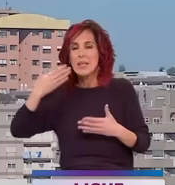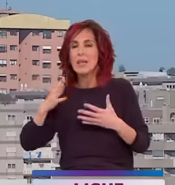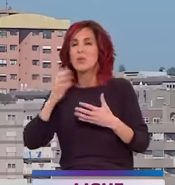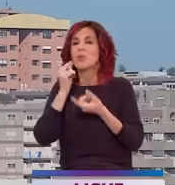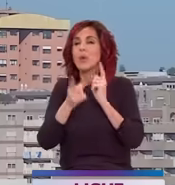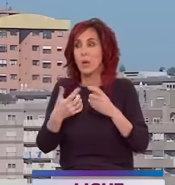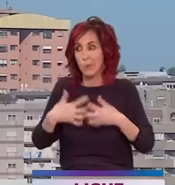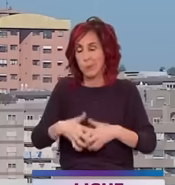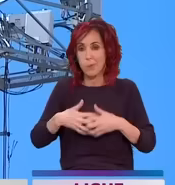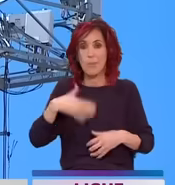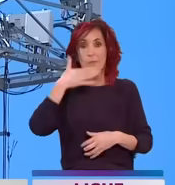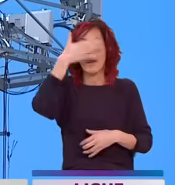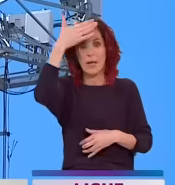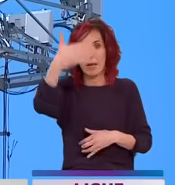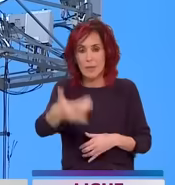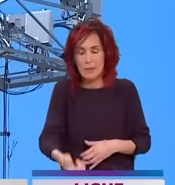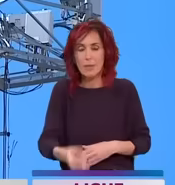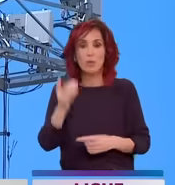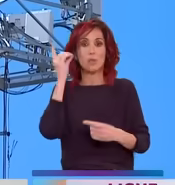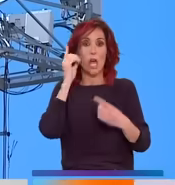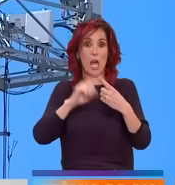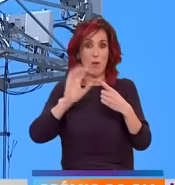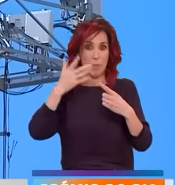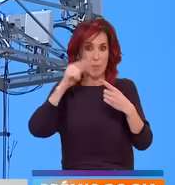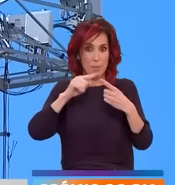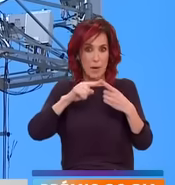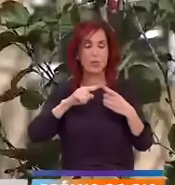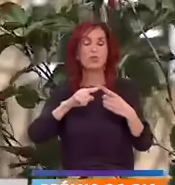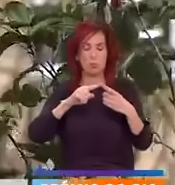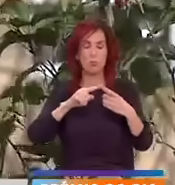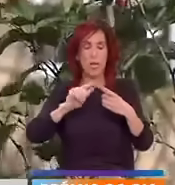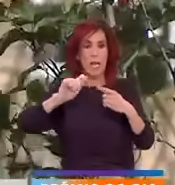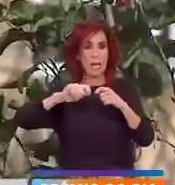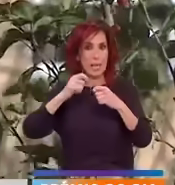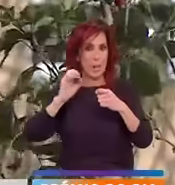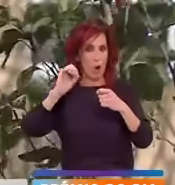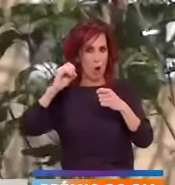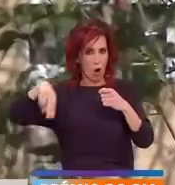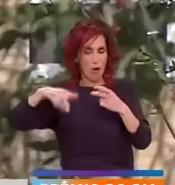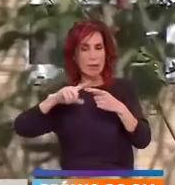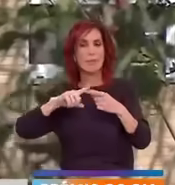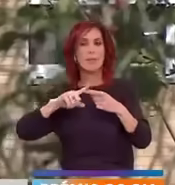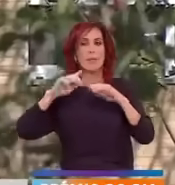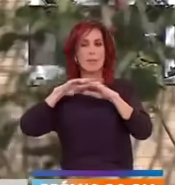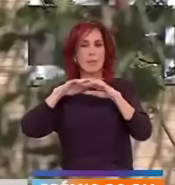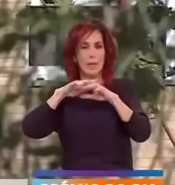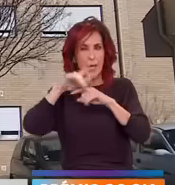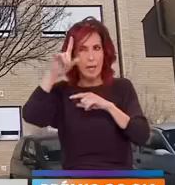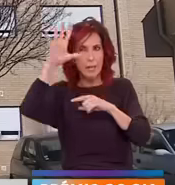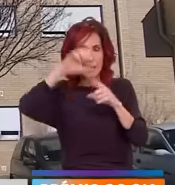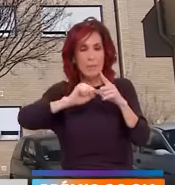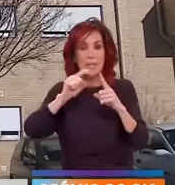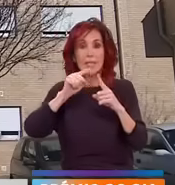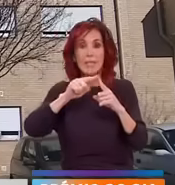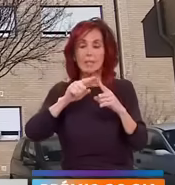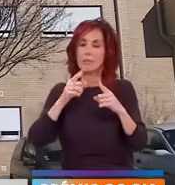manhã seguinte, o telemóvel oficial de Fernando é ligado e ativa antenas em Vila Nova de Gaia, e é aqui que a polícia descobre que Fernando